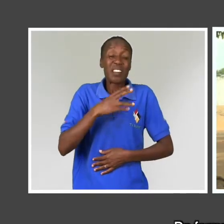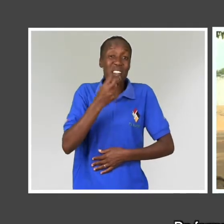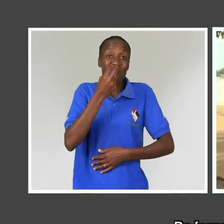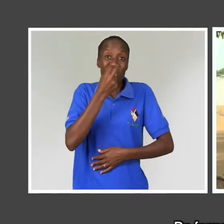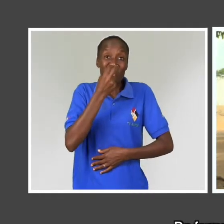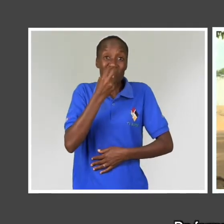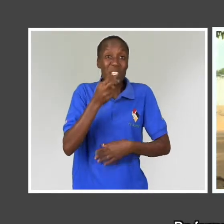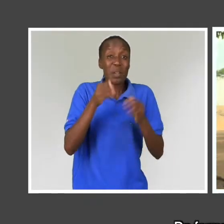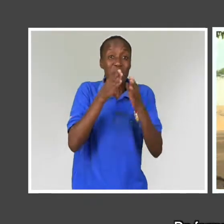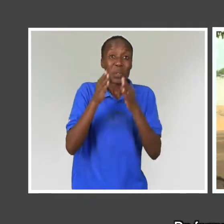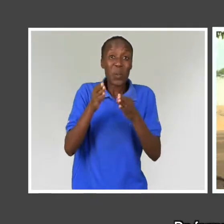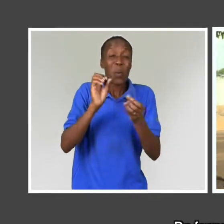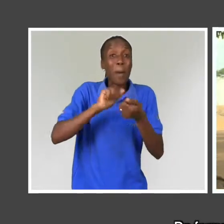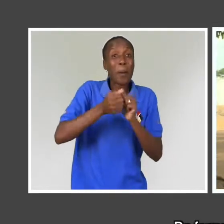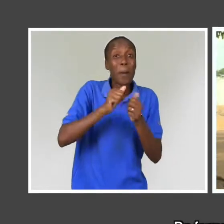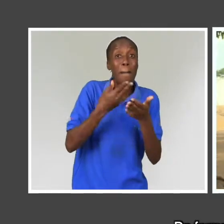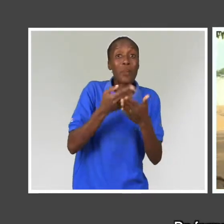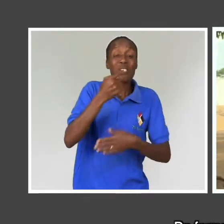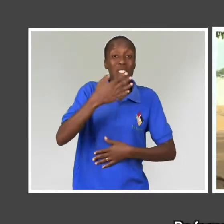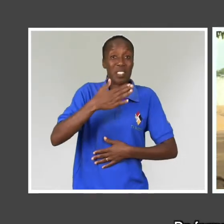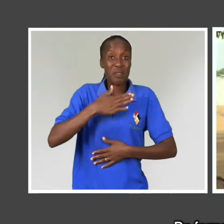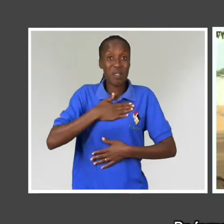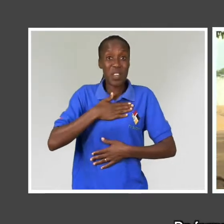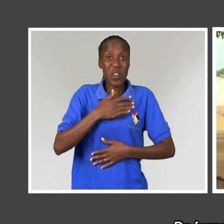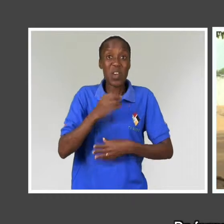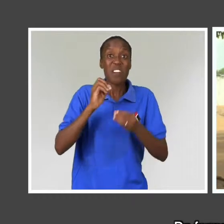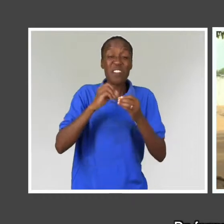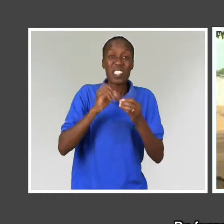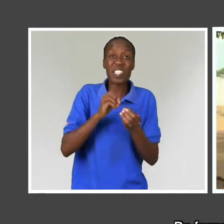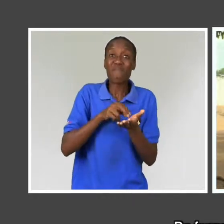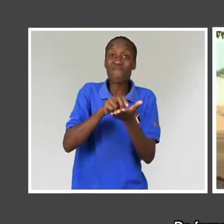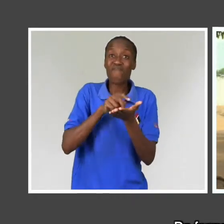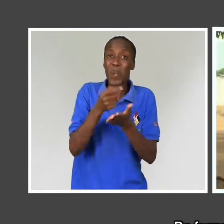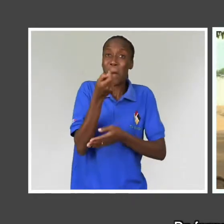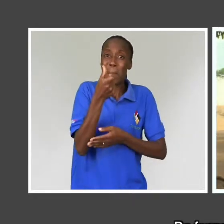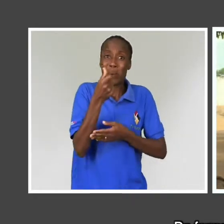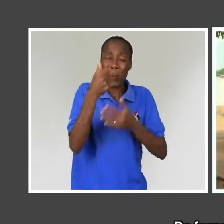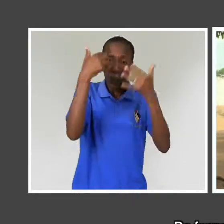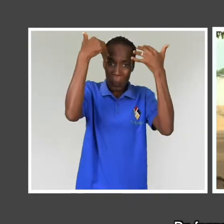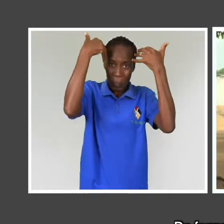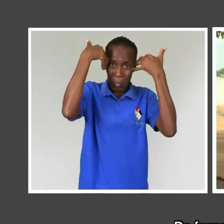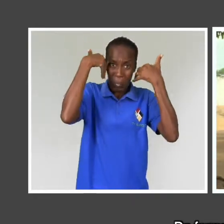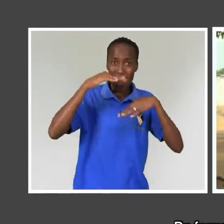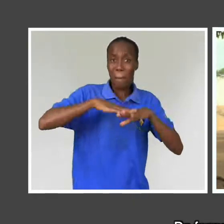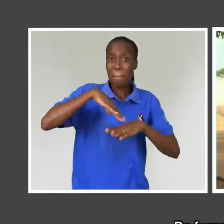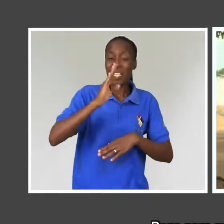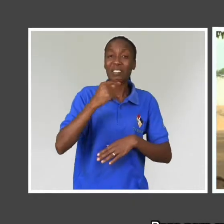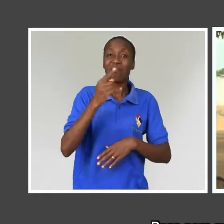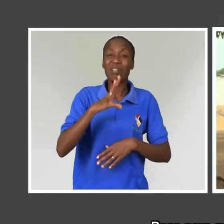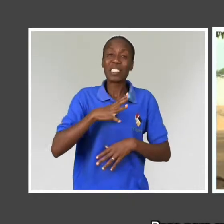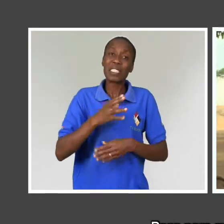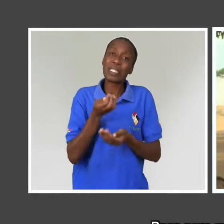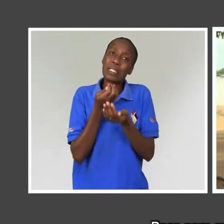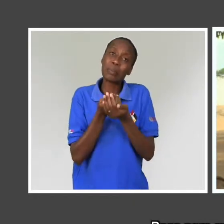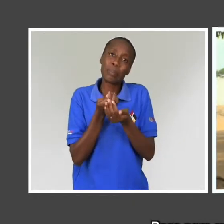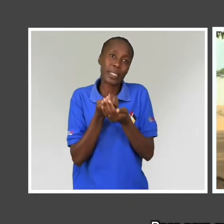Da maneira como eu respiro, eu, suar, para mim, não é problema, eu só caminhar um pouquinho, já estou, cuidado, respiro mal.